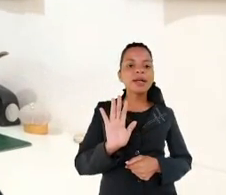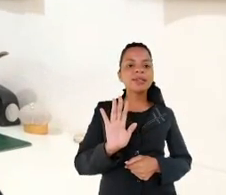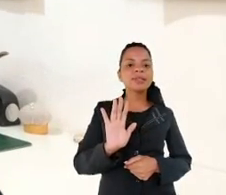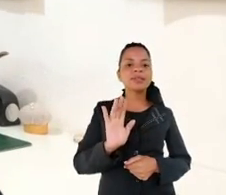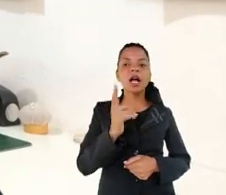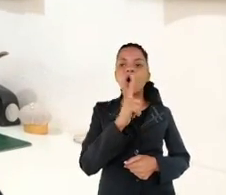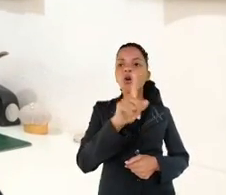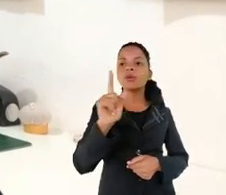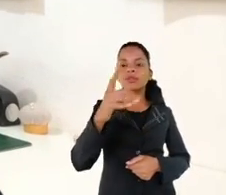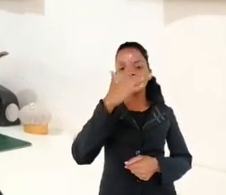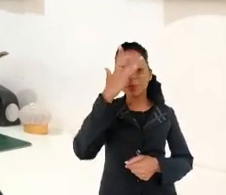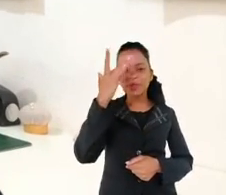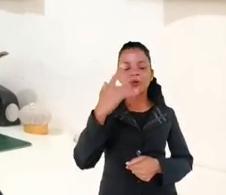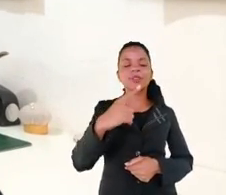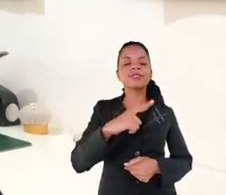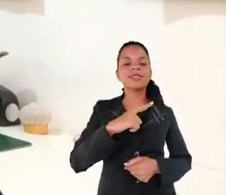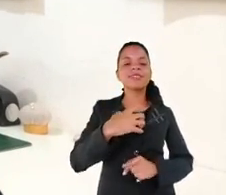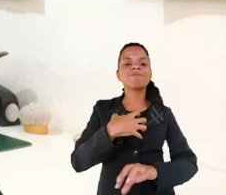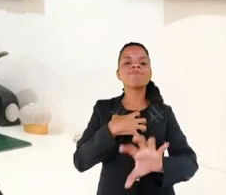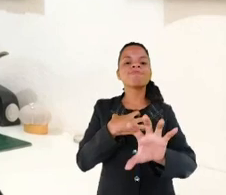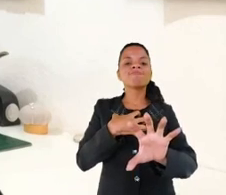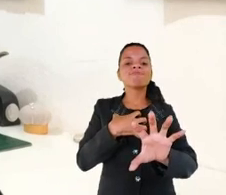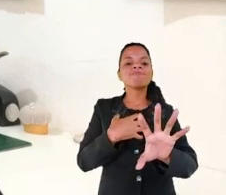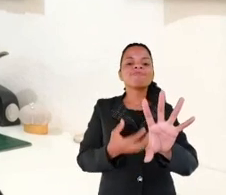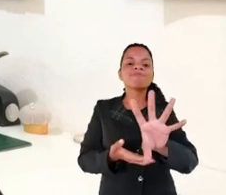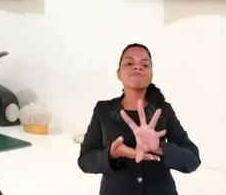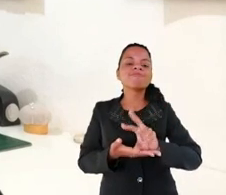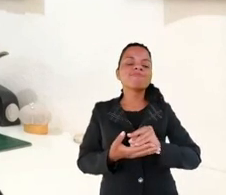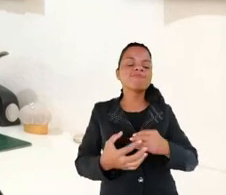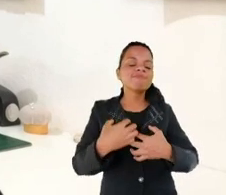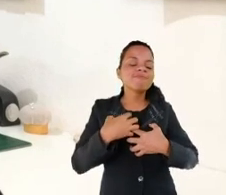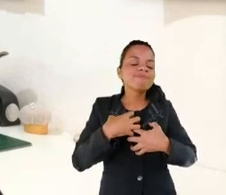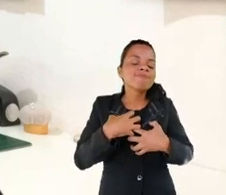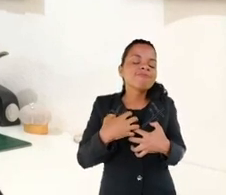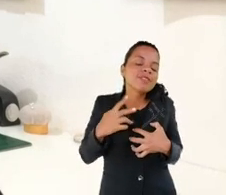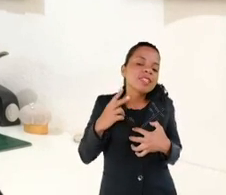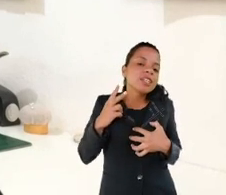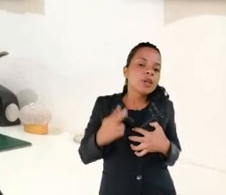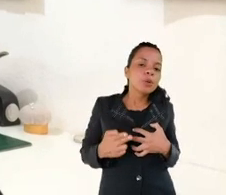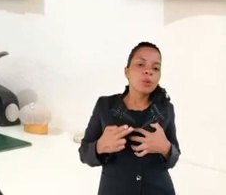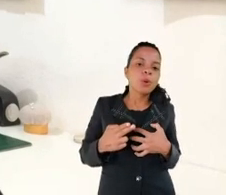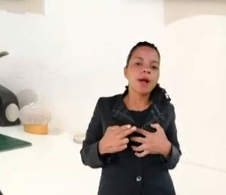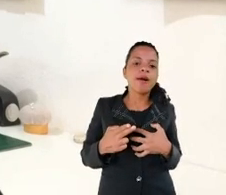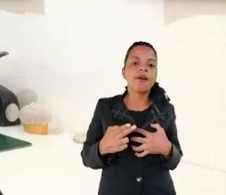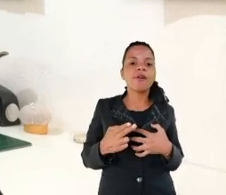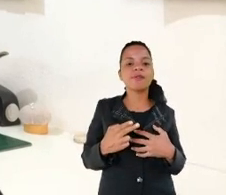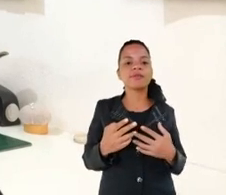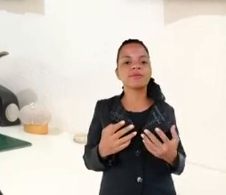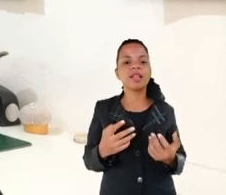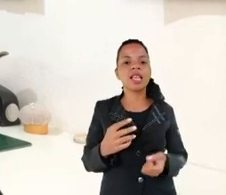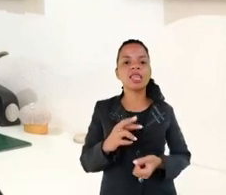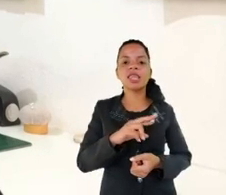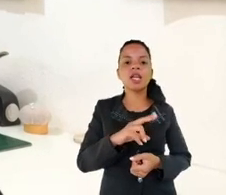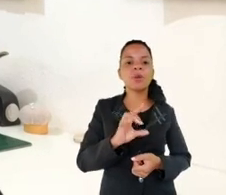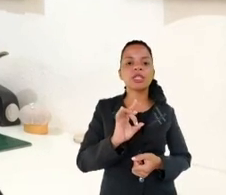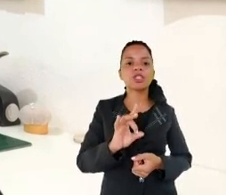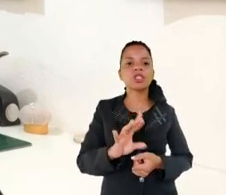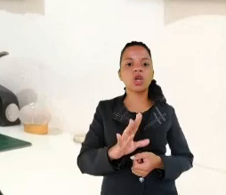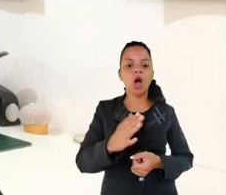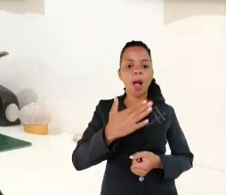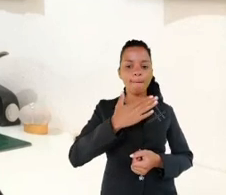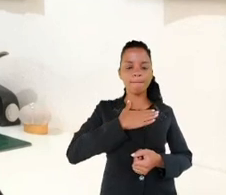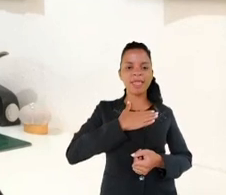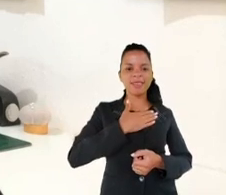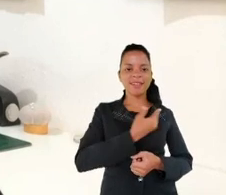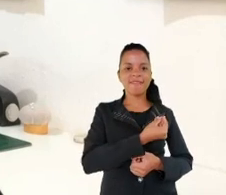eu acho que eu tento manter uma sensibilidade de não falar só sobre mim, mas usar